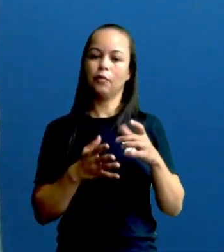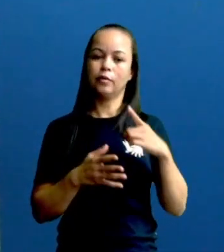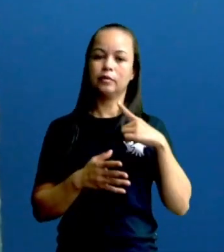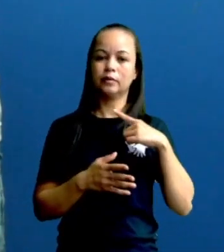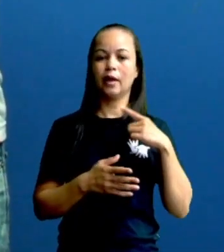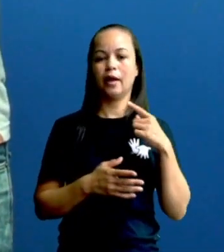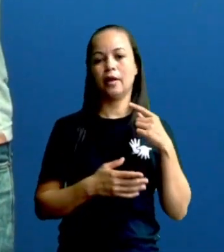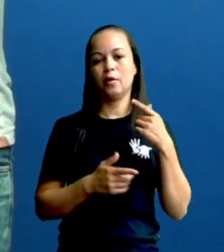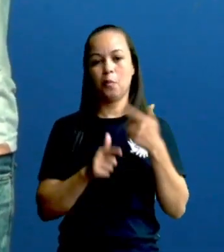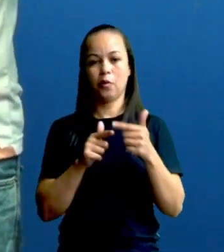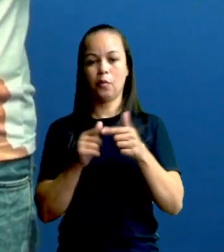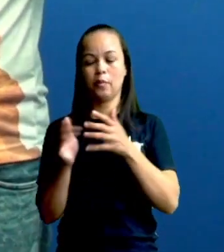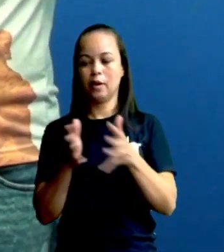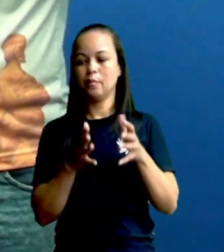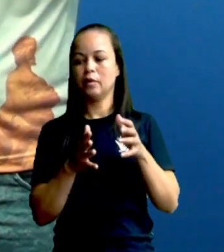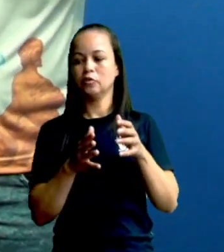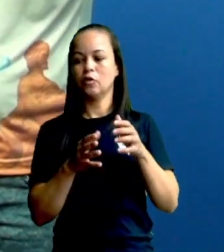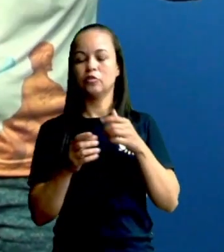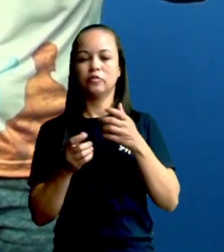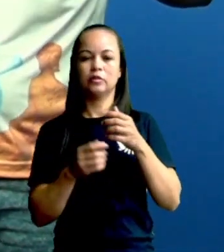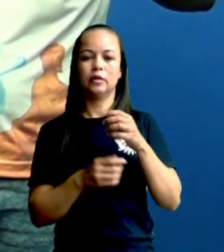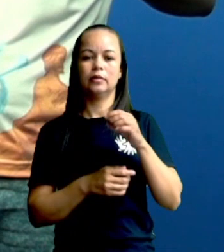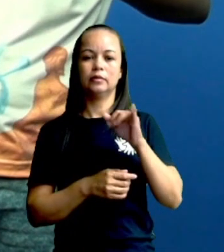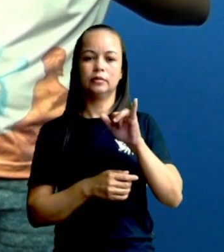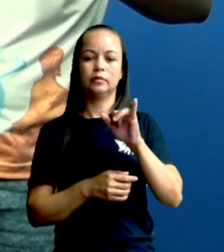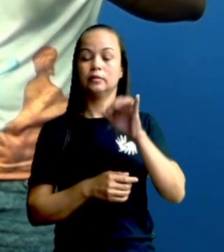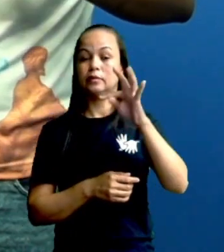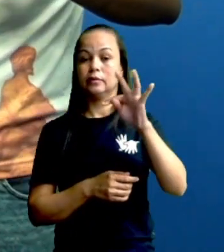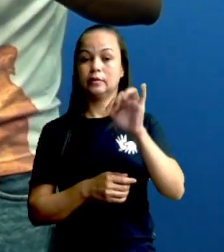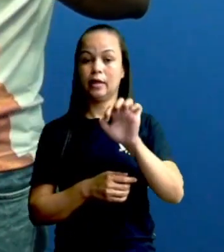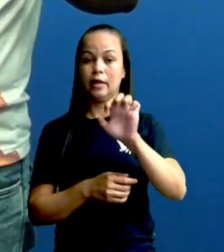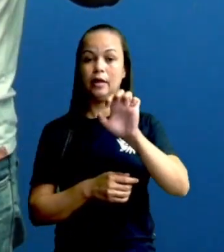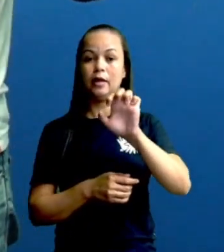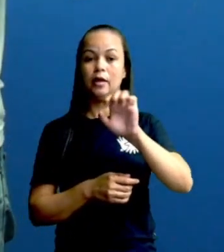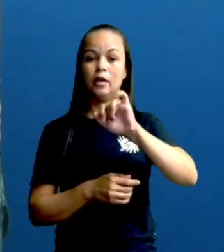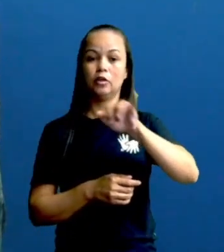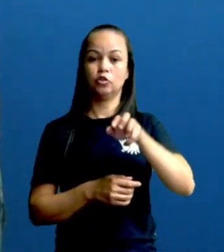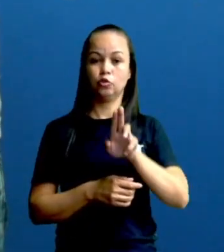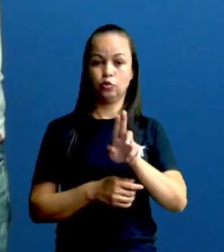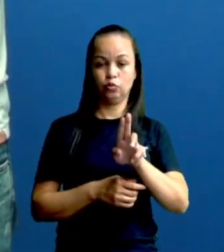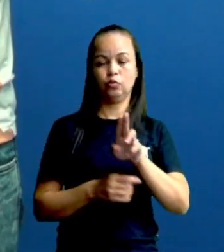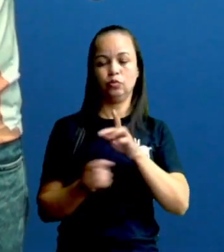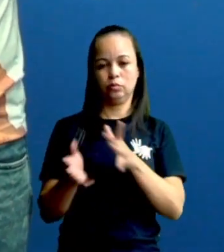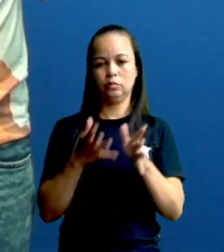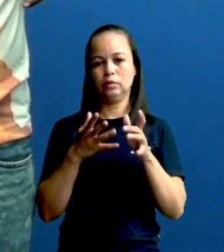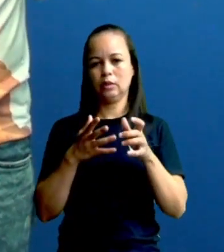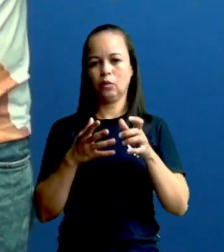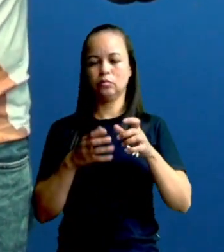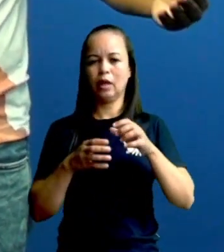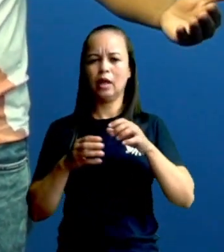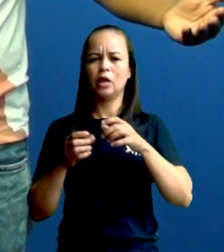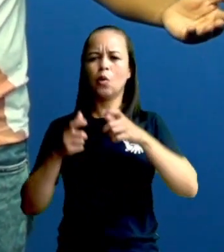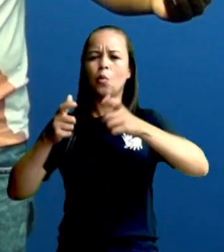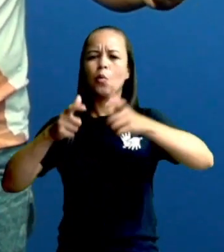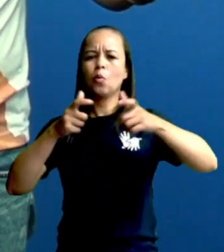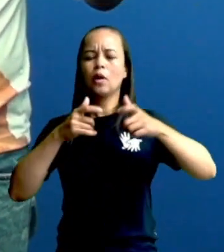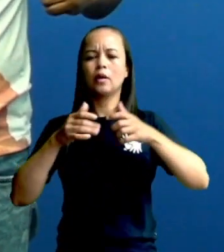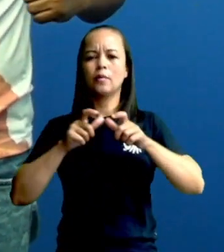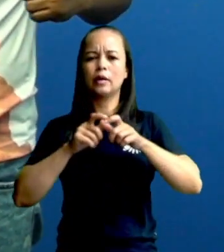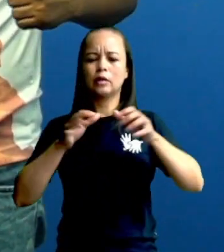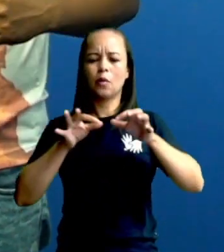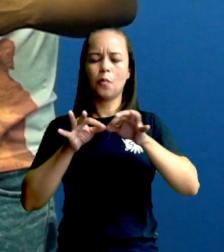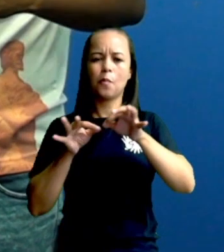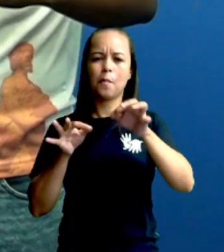a invasão dos tejus. Os tejus, quem lembra, são lacertilhos maiores, né, de cerca de mais de